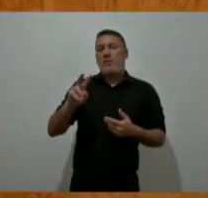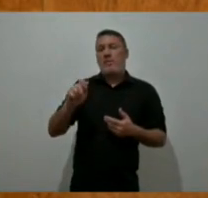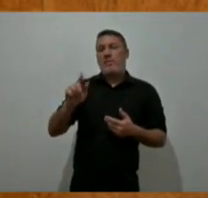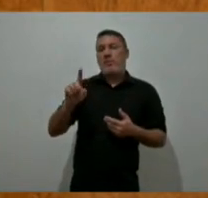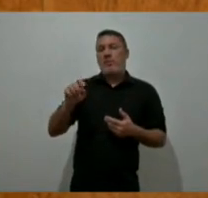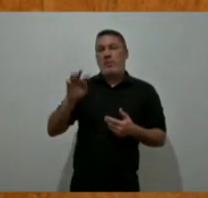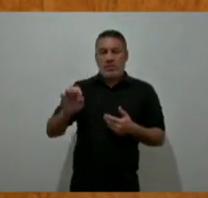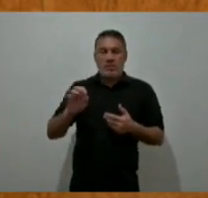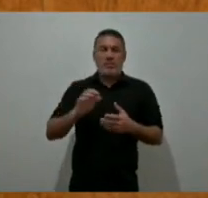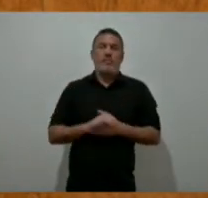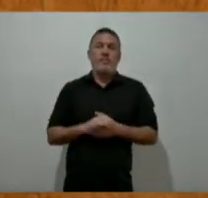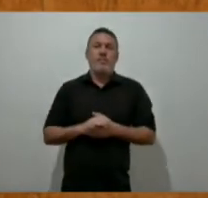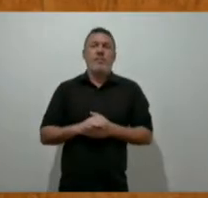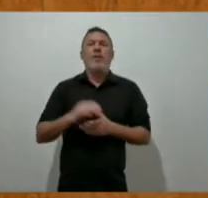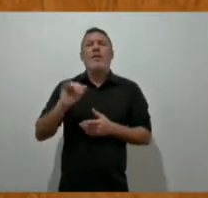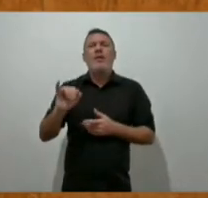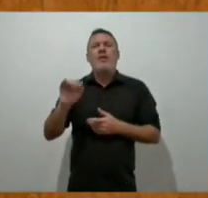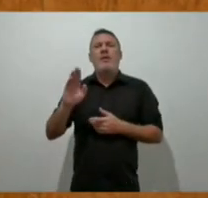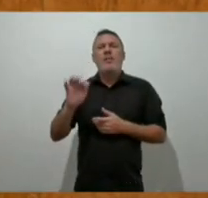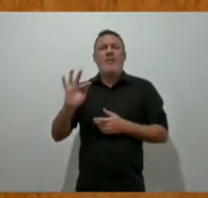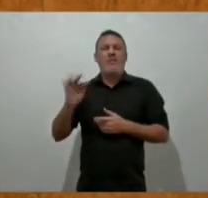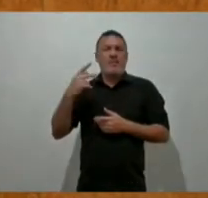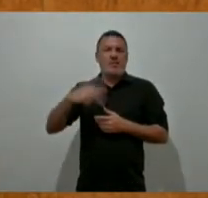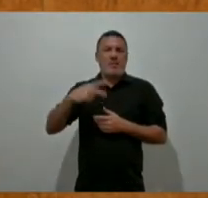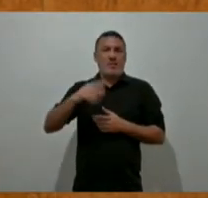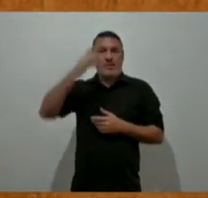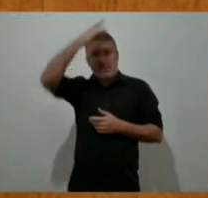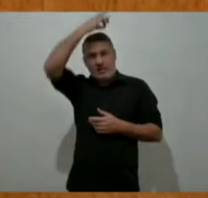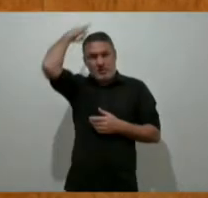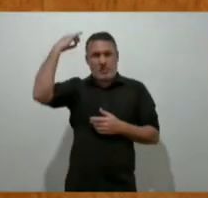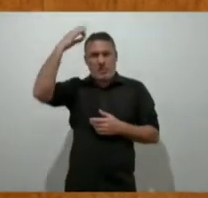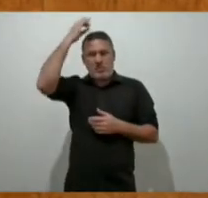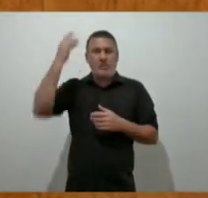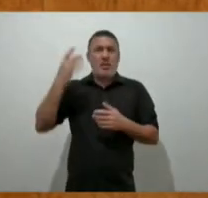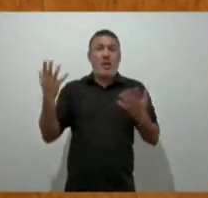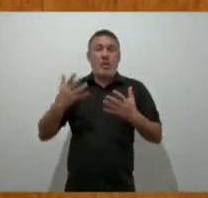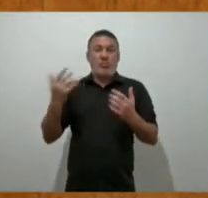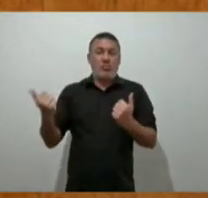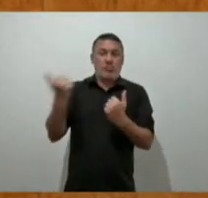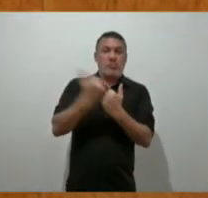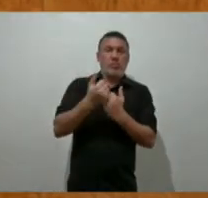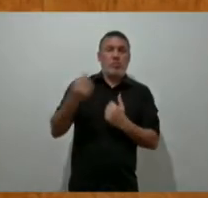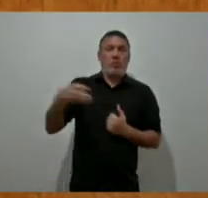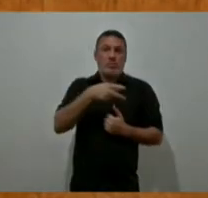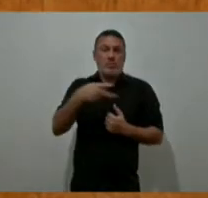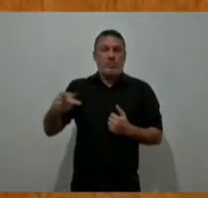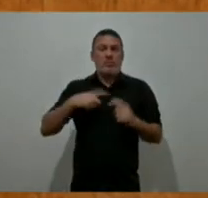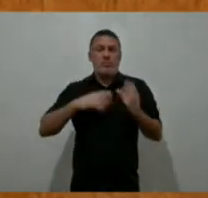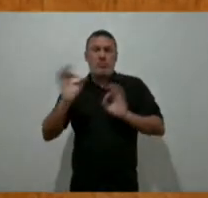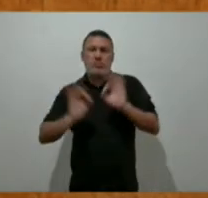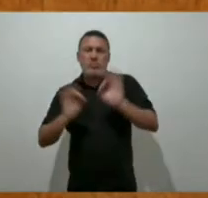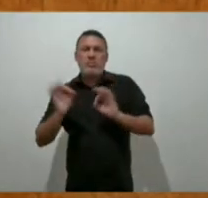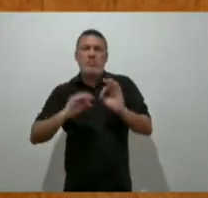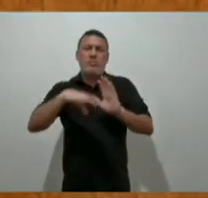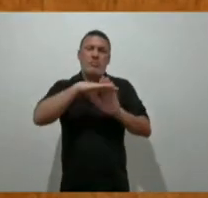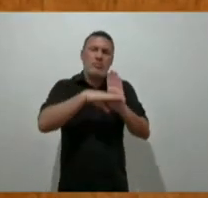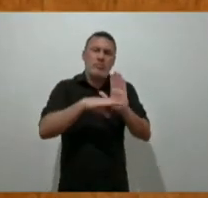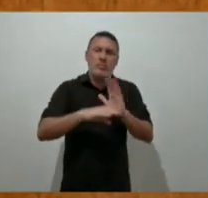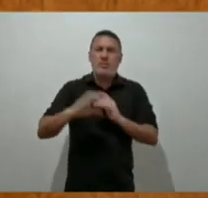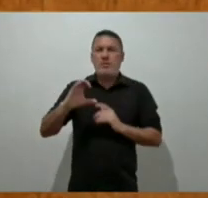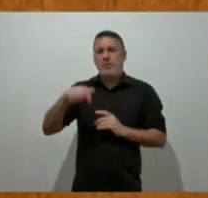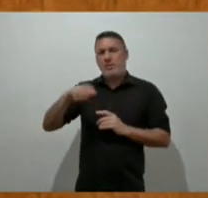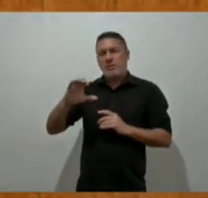Espírito Santo, já nesses primeiros meses de nosso novo mandato, através dos programas do CQC, Comitê Qualificado de Conteúdo, o